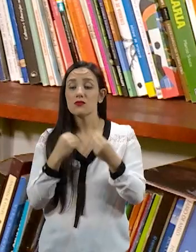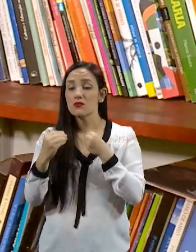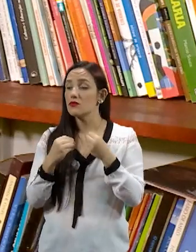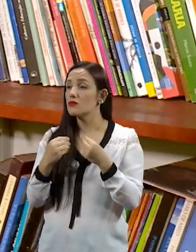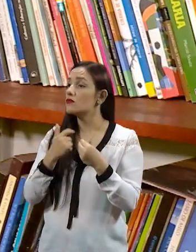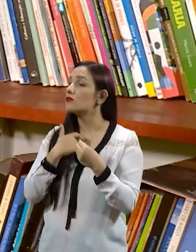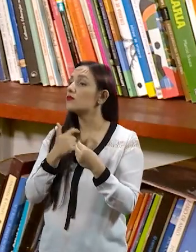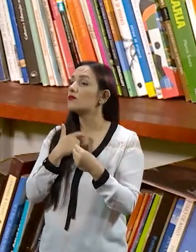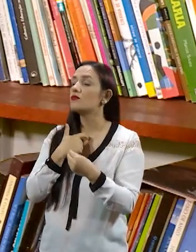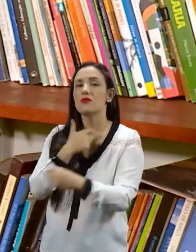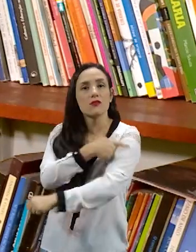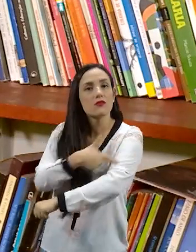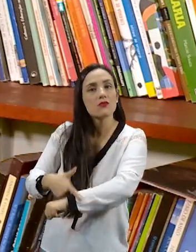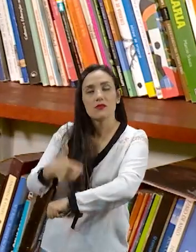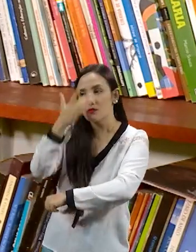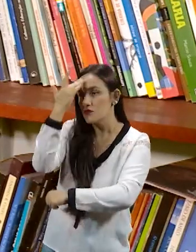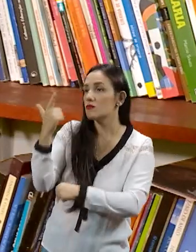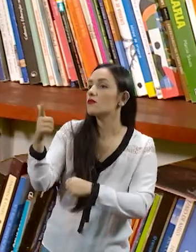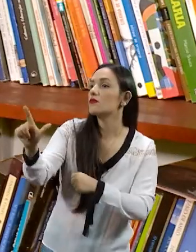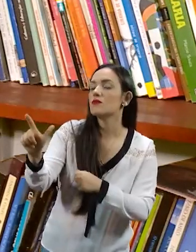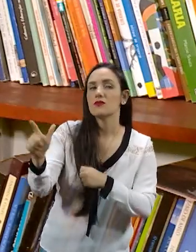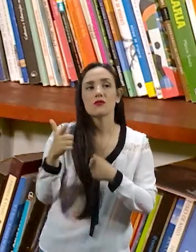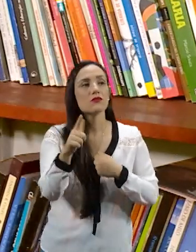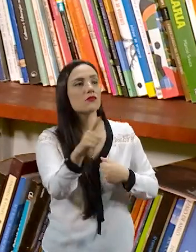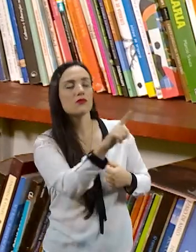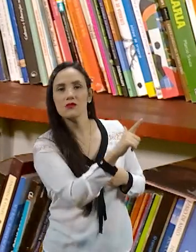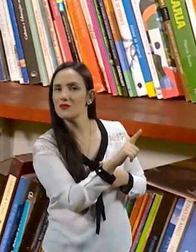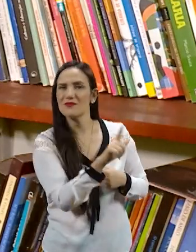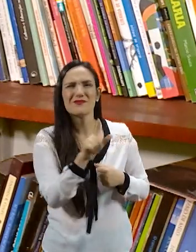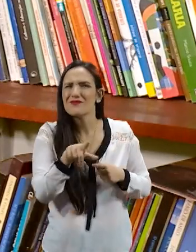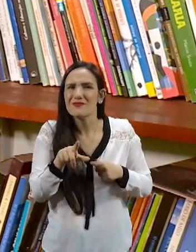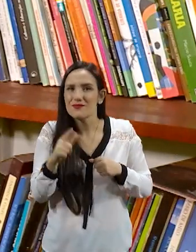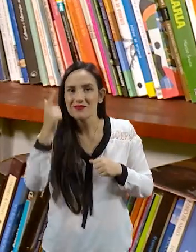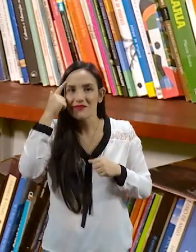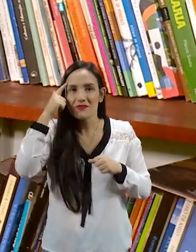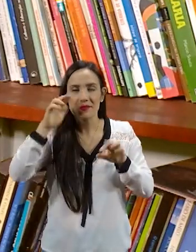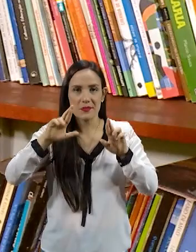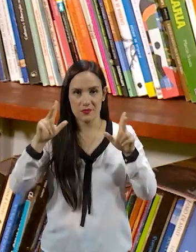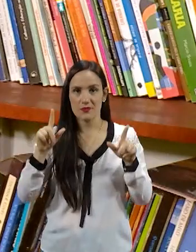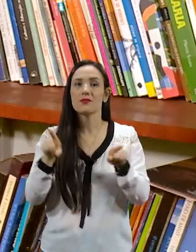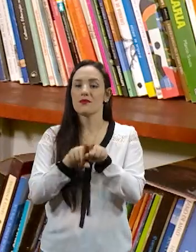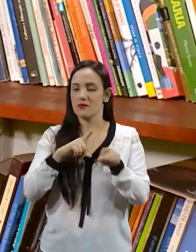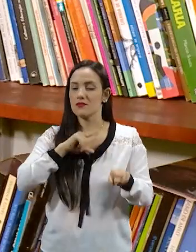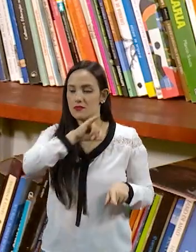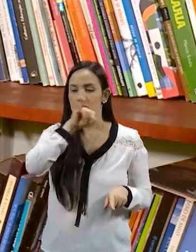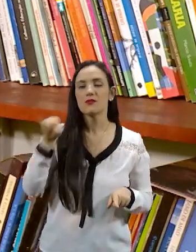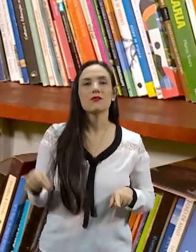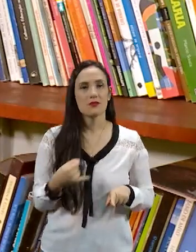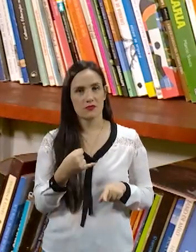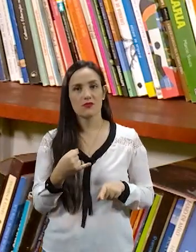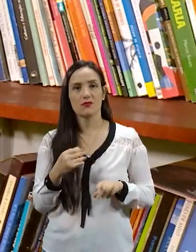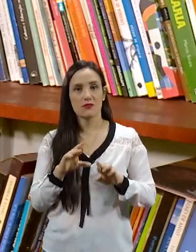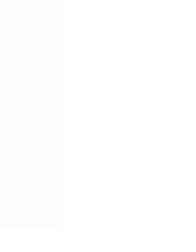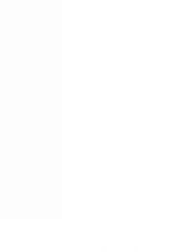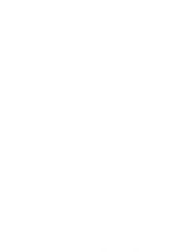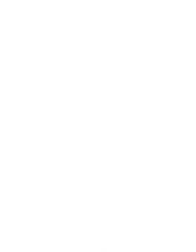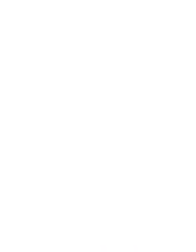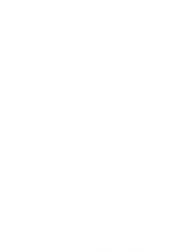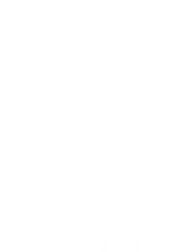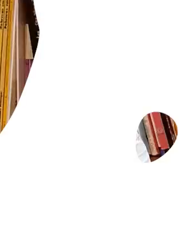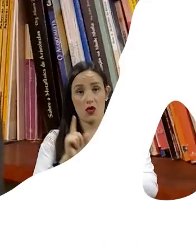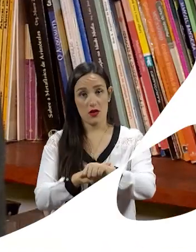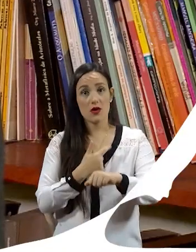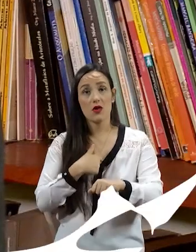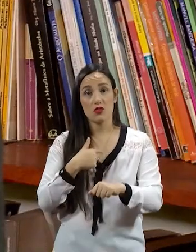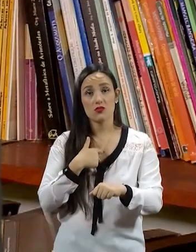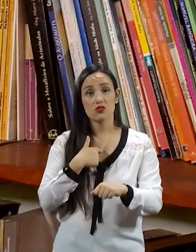nossos tratamentos para com as pessoas. A gente passa a ter um olhar diferente e passa a ter oportunidades diferentes também para a vida.